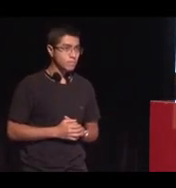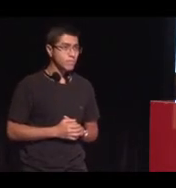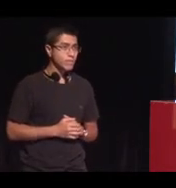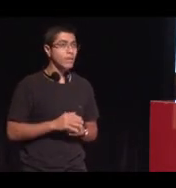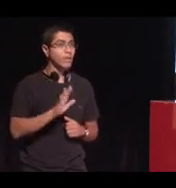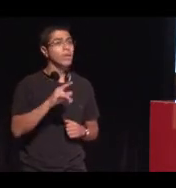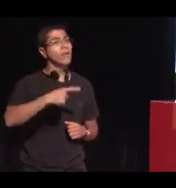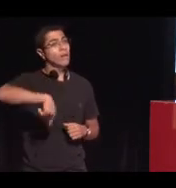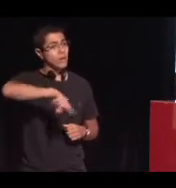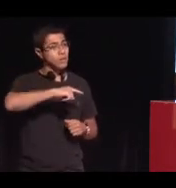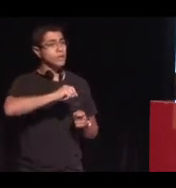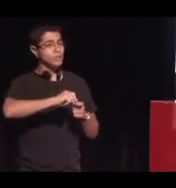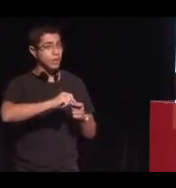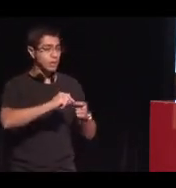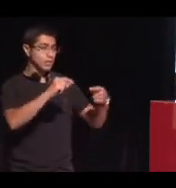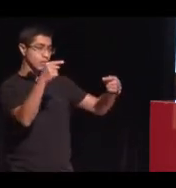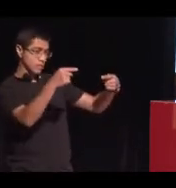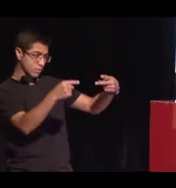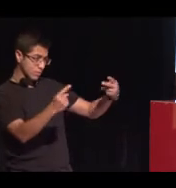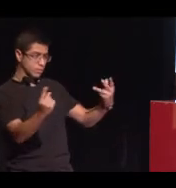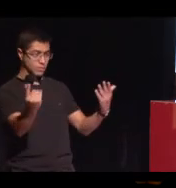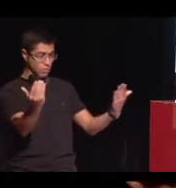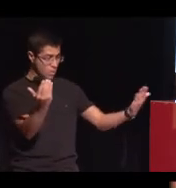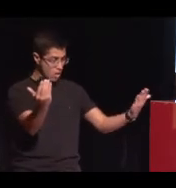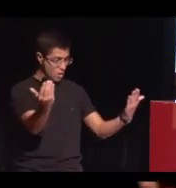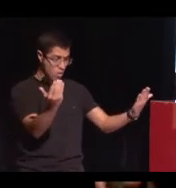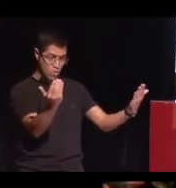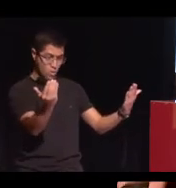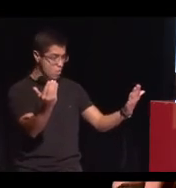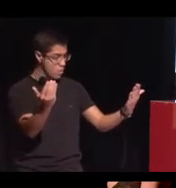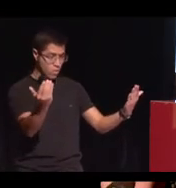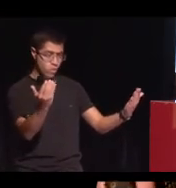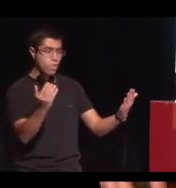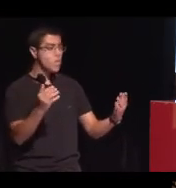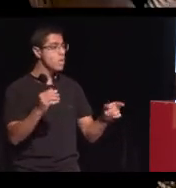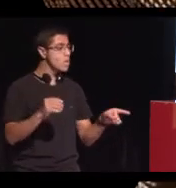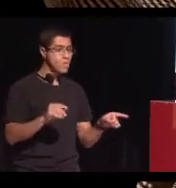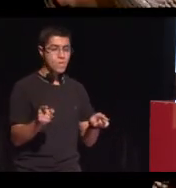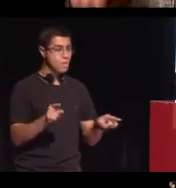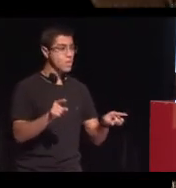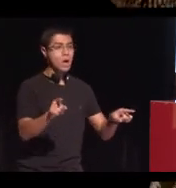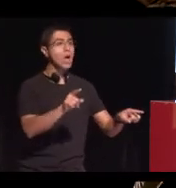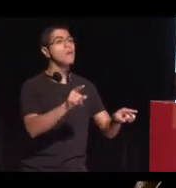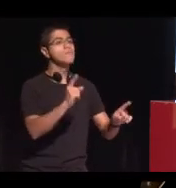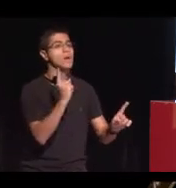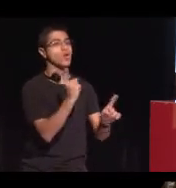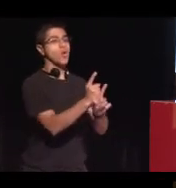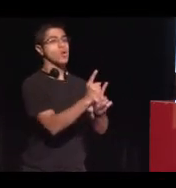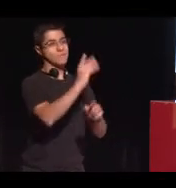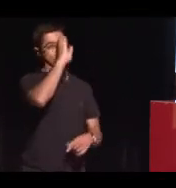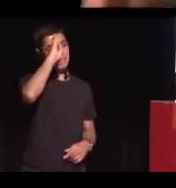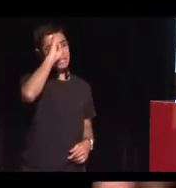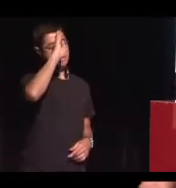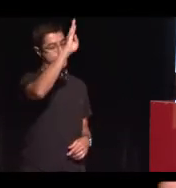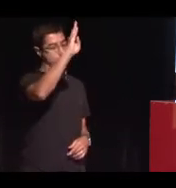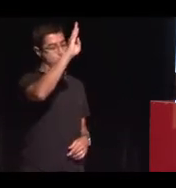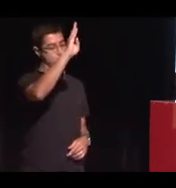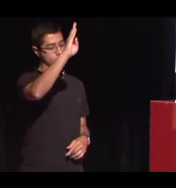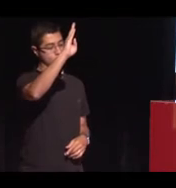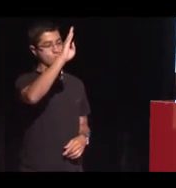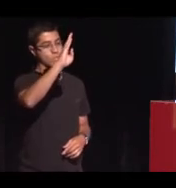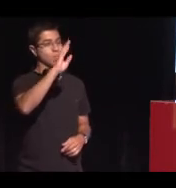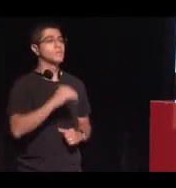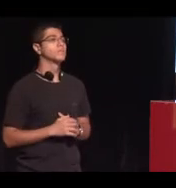comparou as iniciativas, né, entre elas e chegamos numa priorização pelo o score final, né, para a pontuação que elas